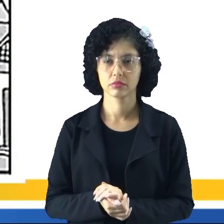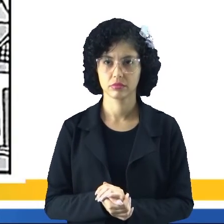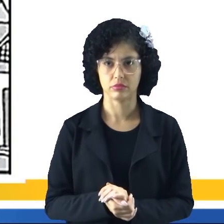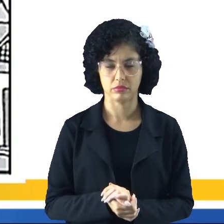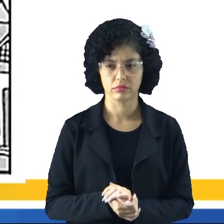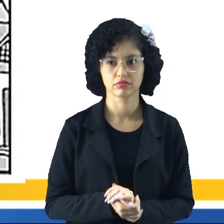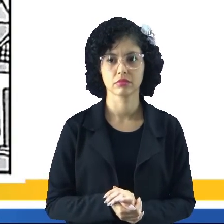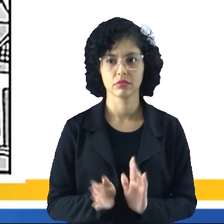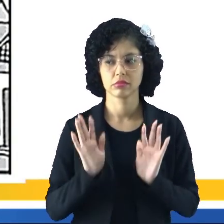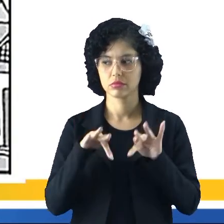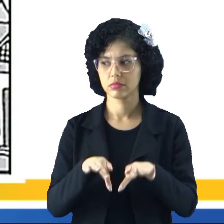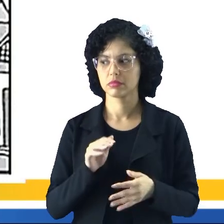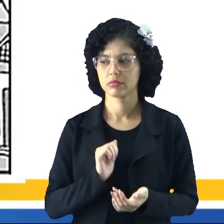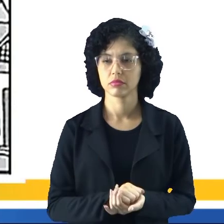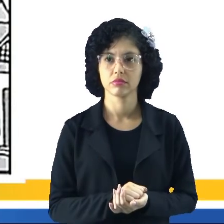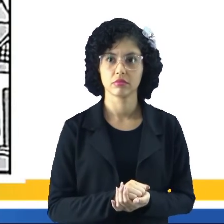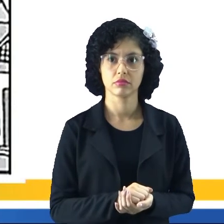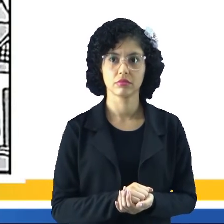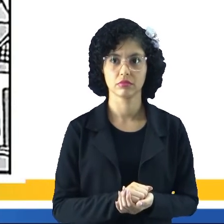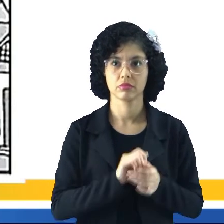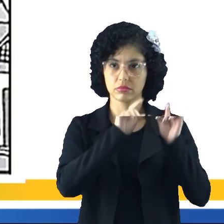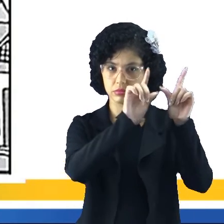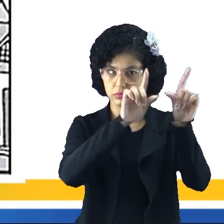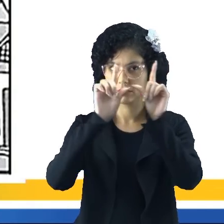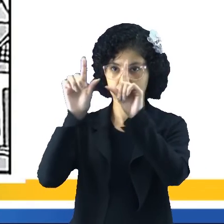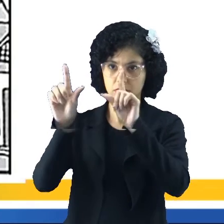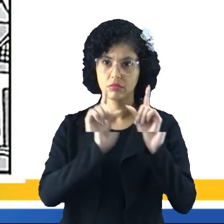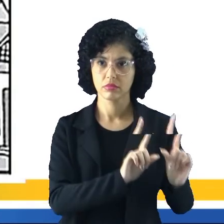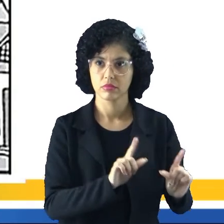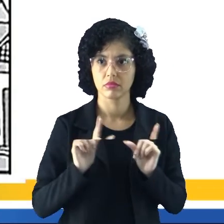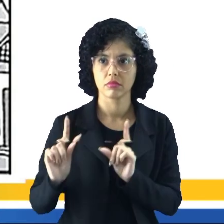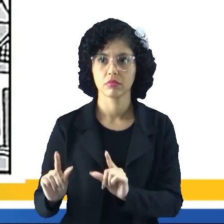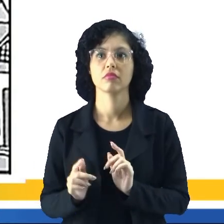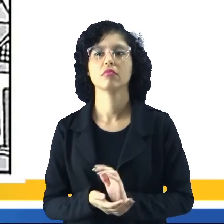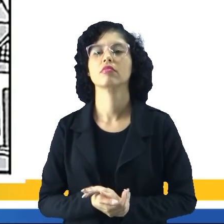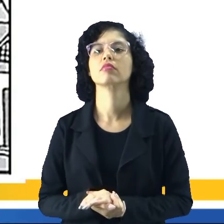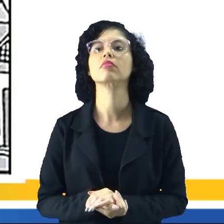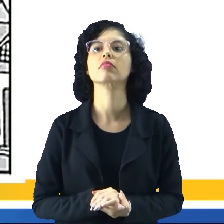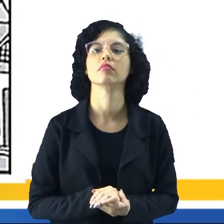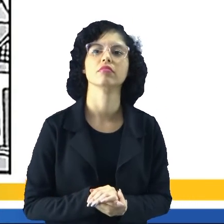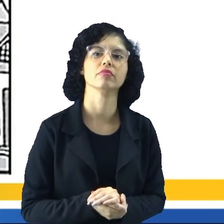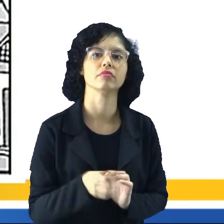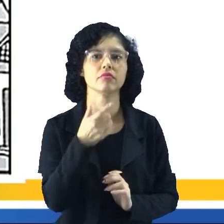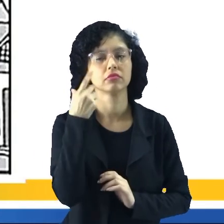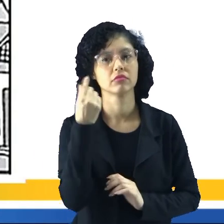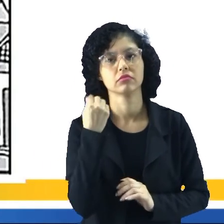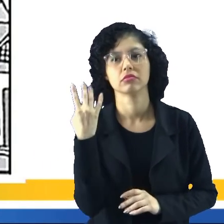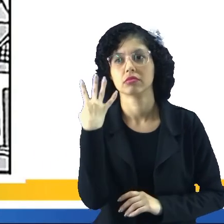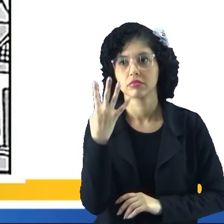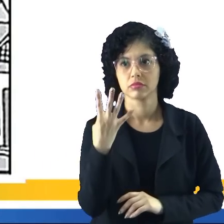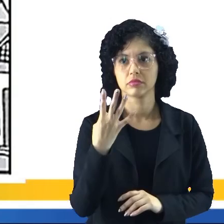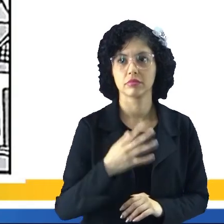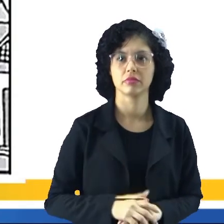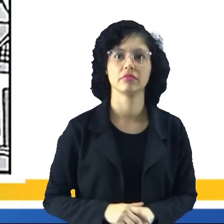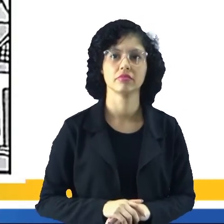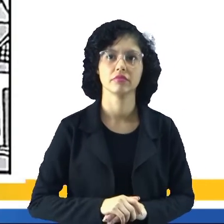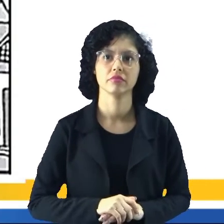Aí vamos finalizar aqui, né, com essa tirinha do Gaturro aí, né? Temos 4 quadrinhos nessa